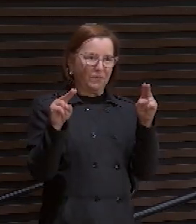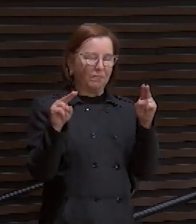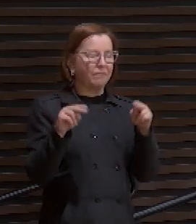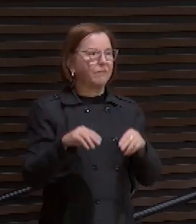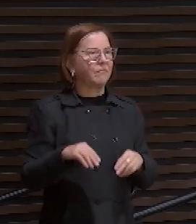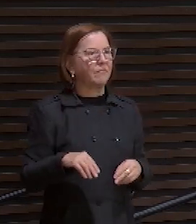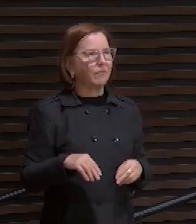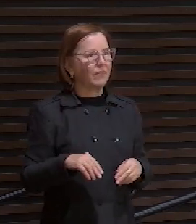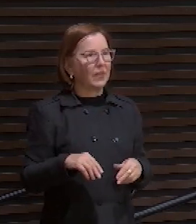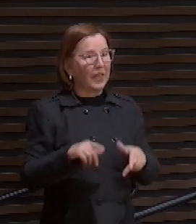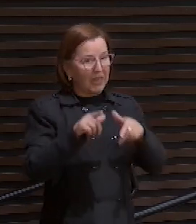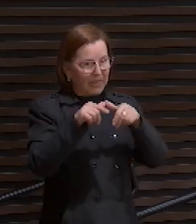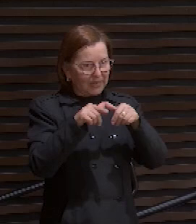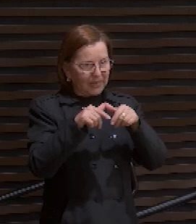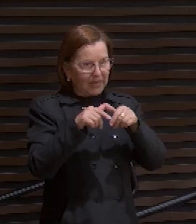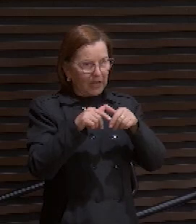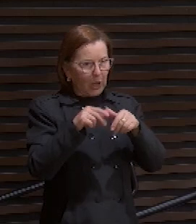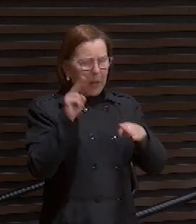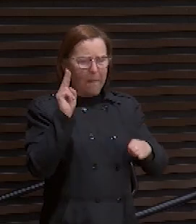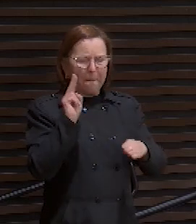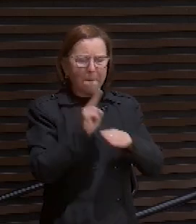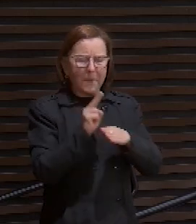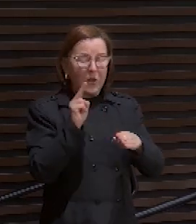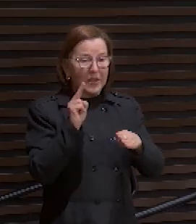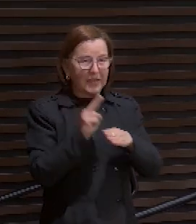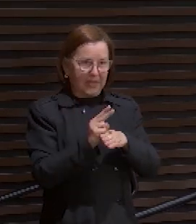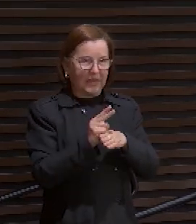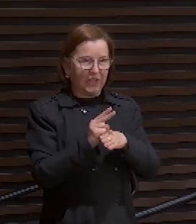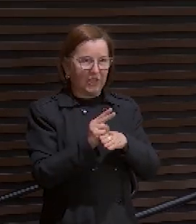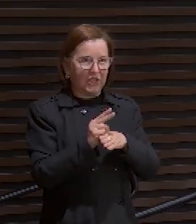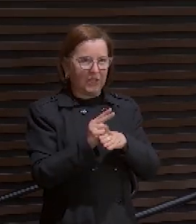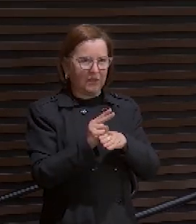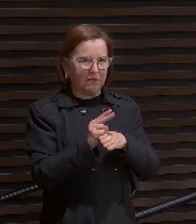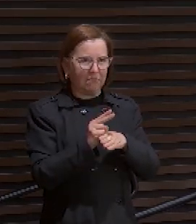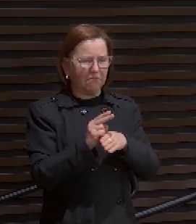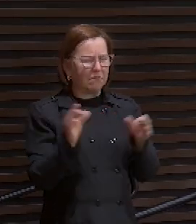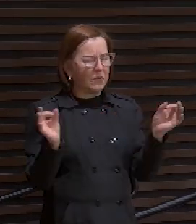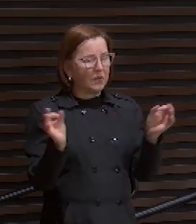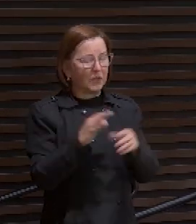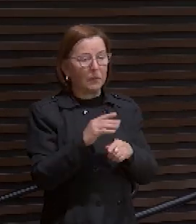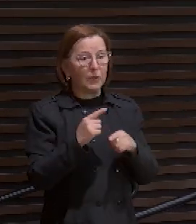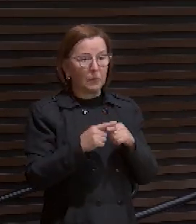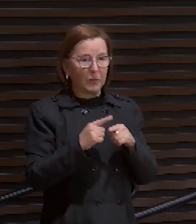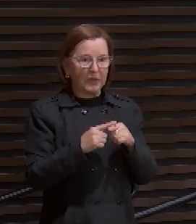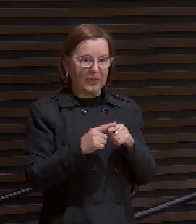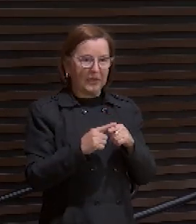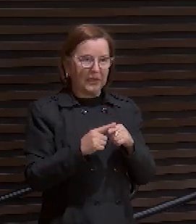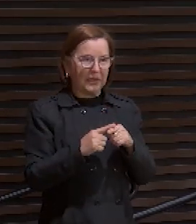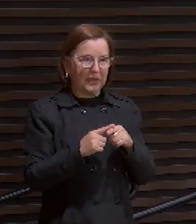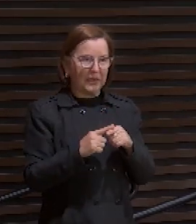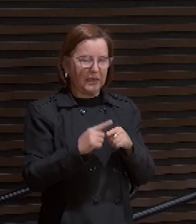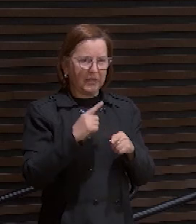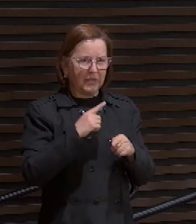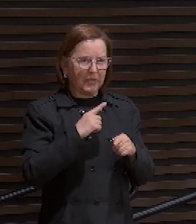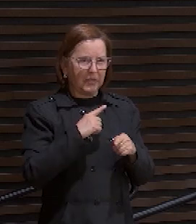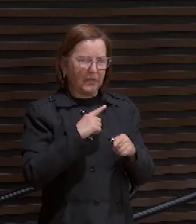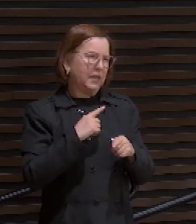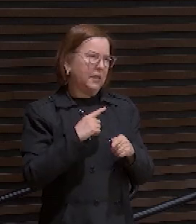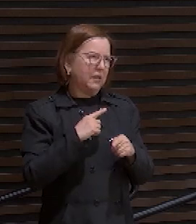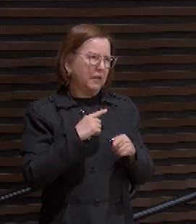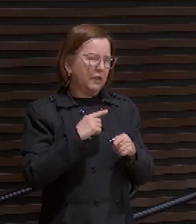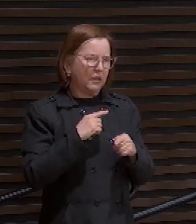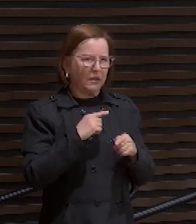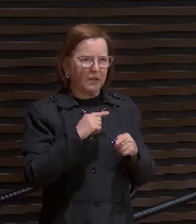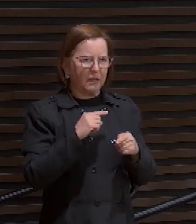Israel protege aquilo com unhas e dentes, porque há um complô do mundo